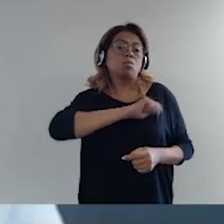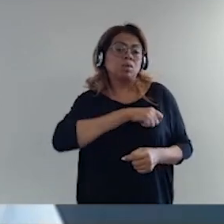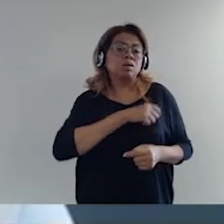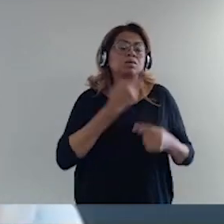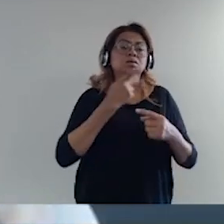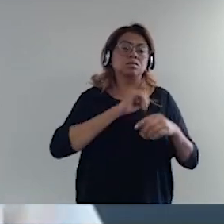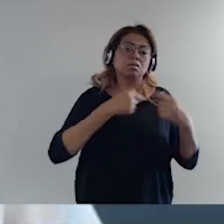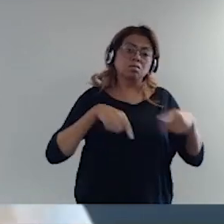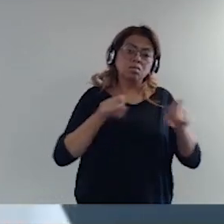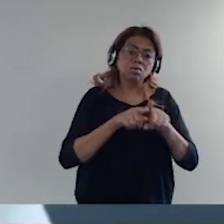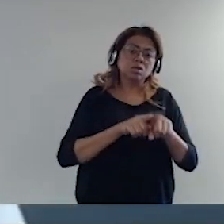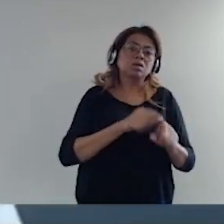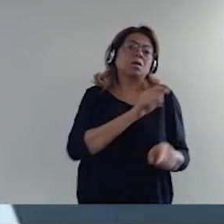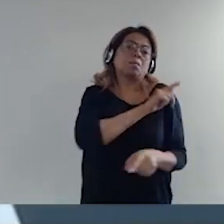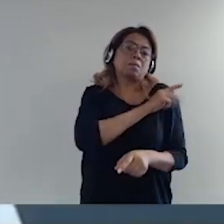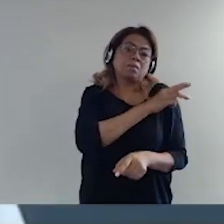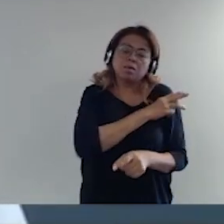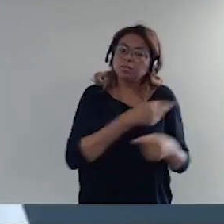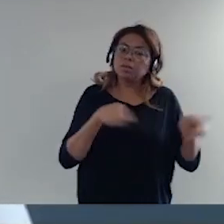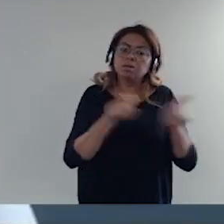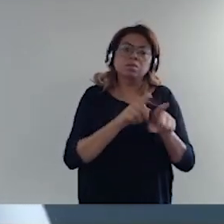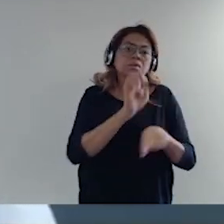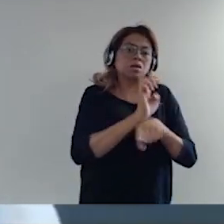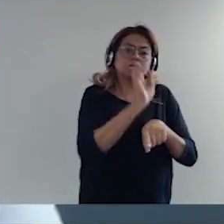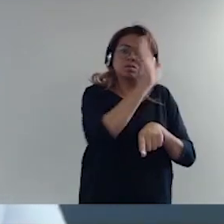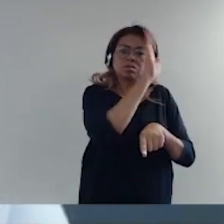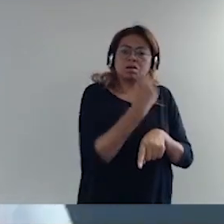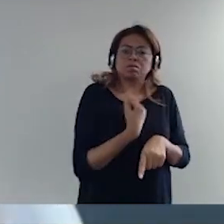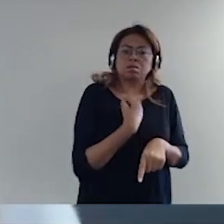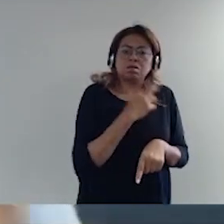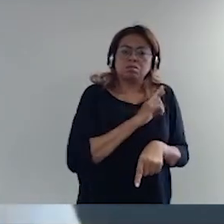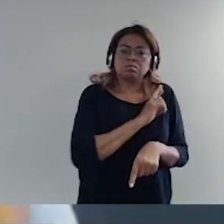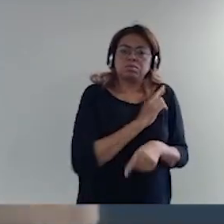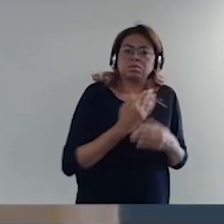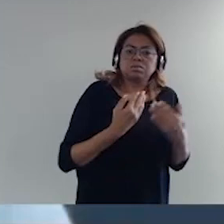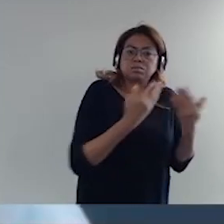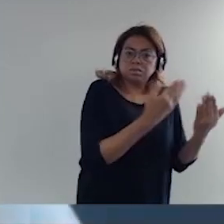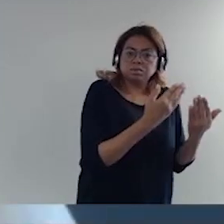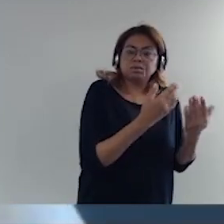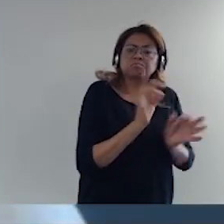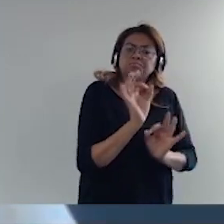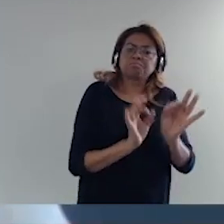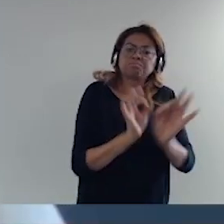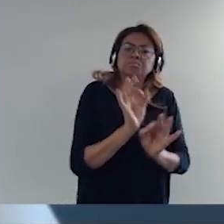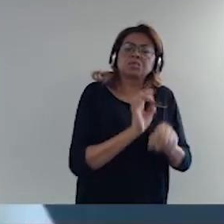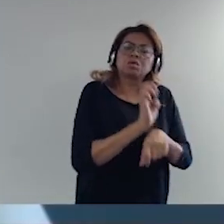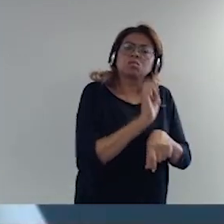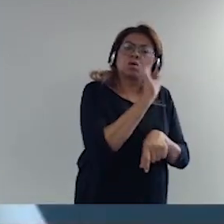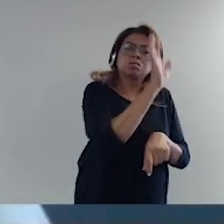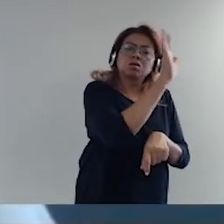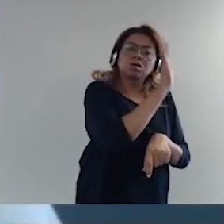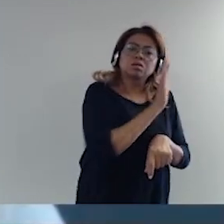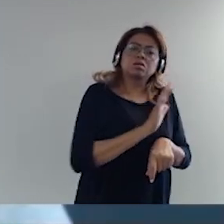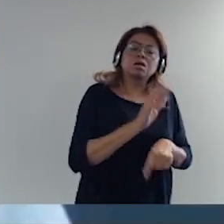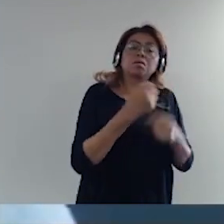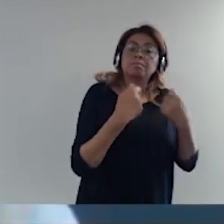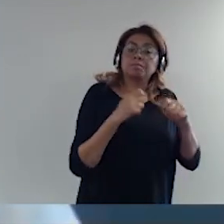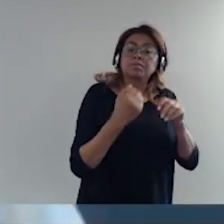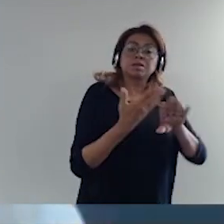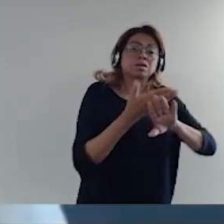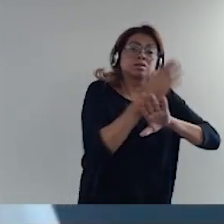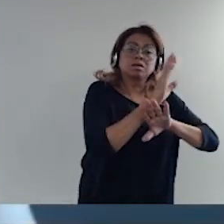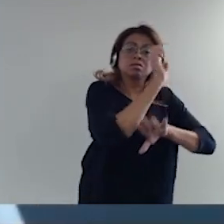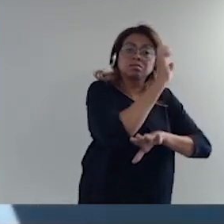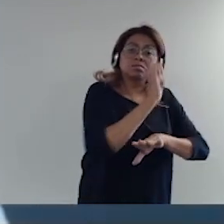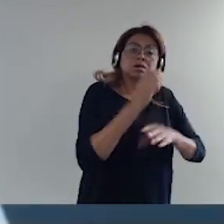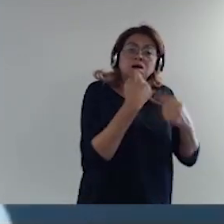polícia civil é com os estados, sistema prisional é com os estados. Ou seja, os mecanismos do Estado prestacional estão todos na mão